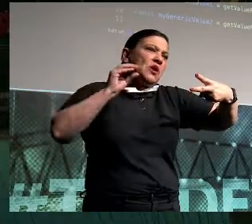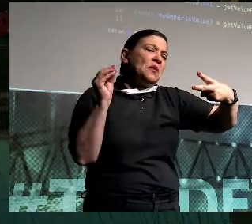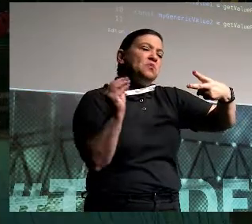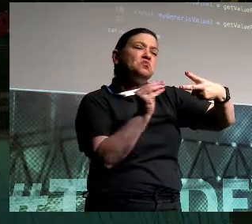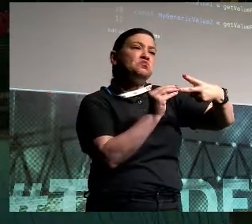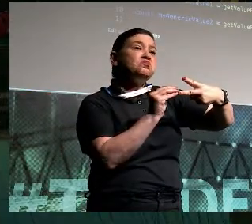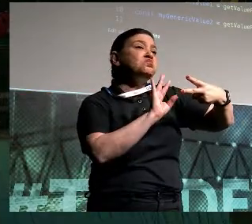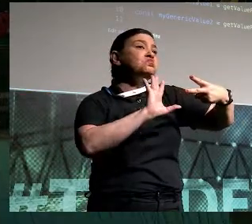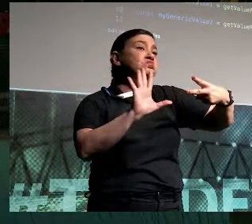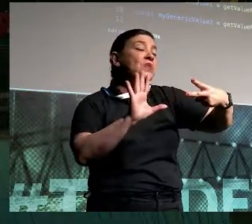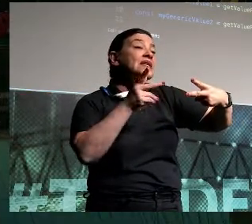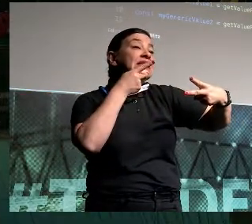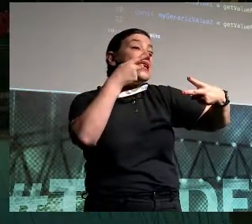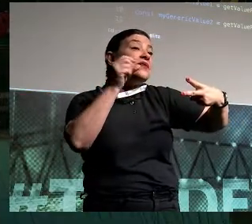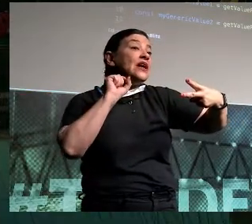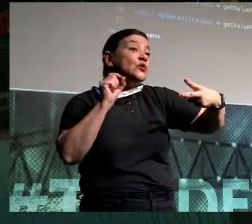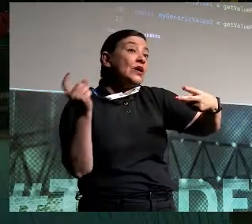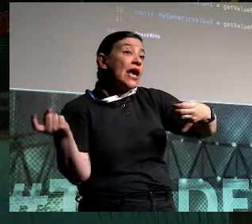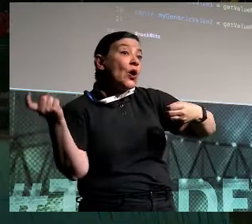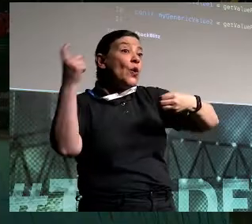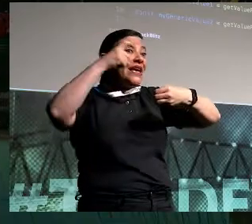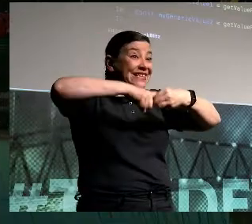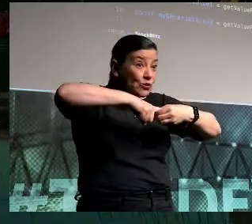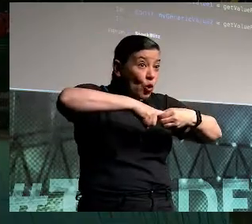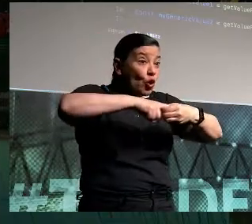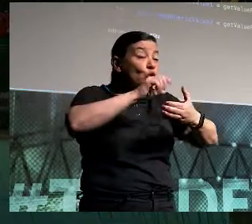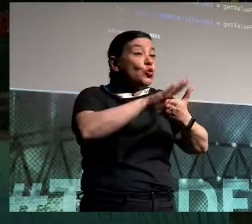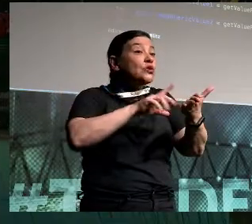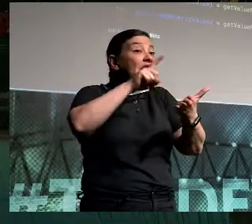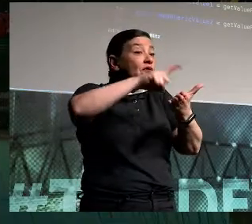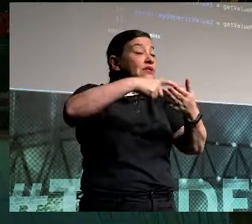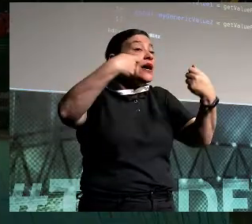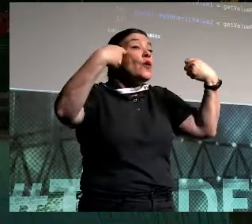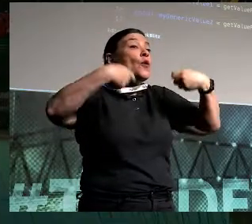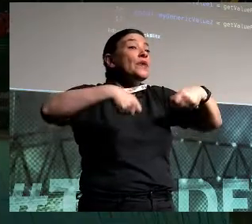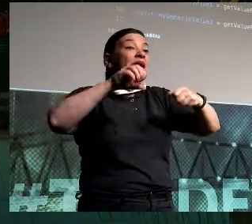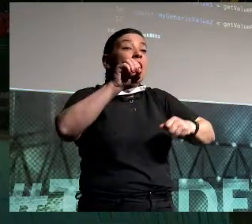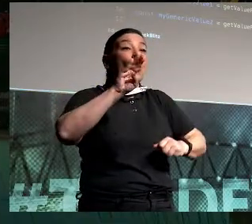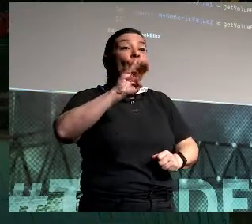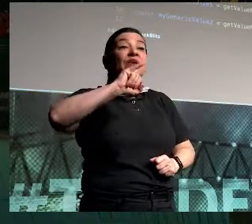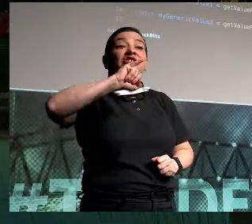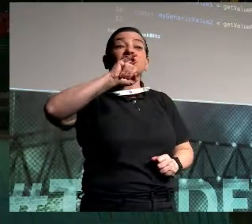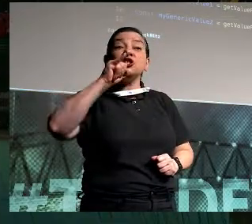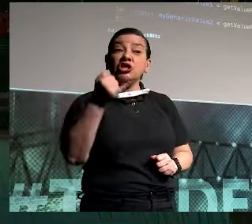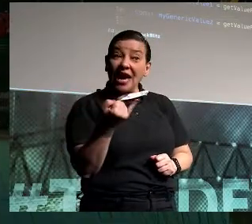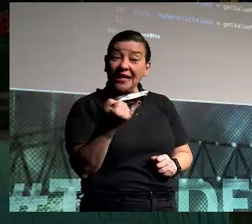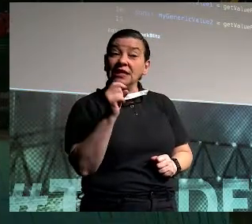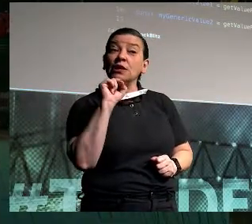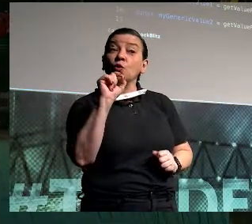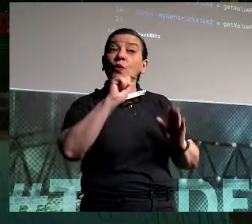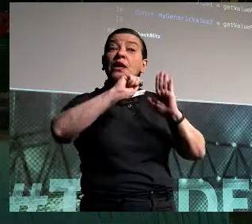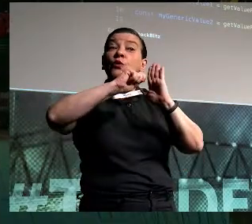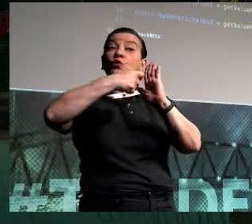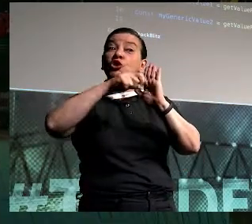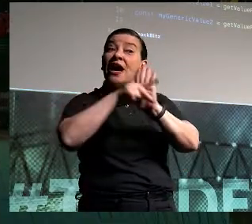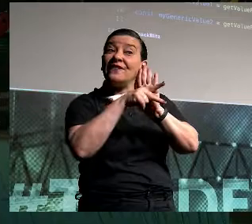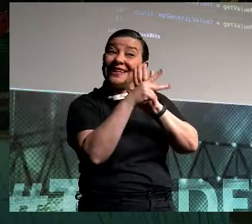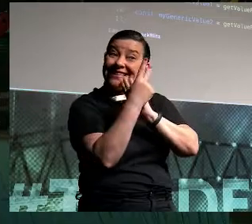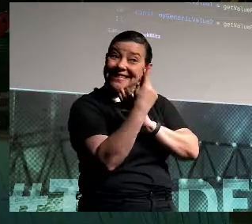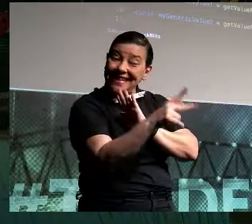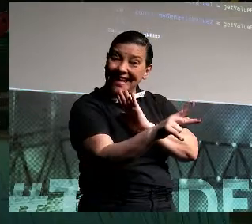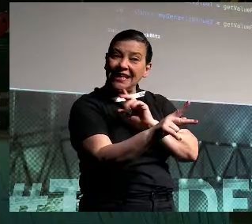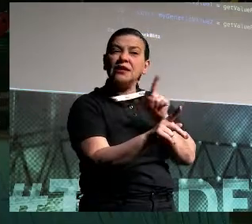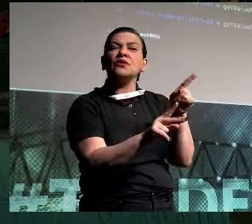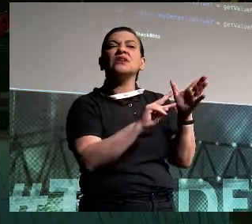lá, e você está falando que o retorno dessa função, ele é um object com alguma chave válida dele mesmo. Isso